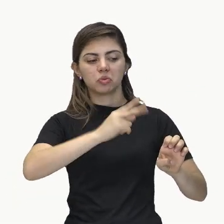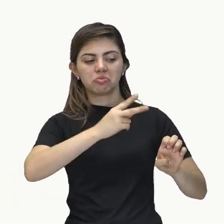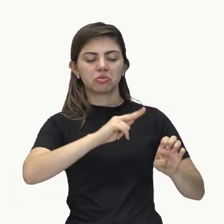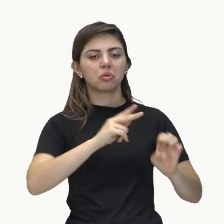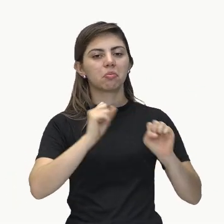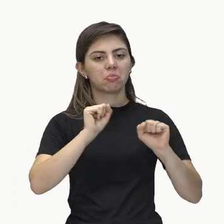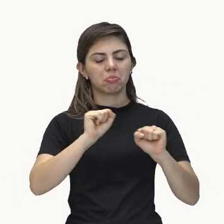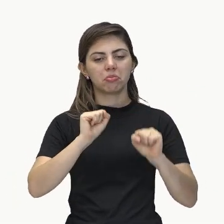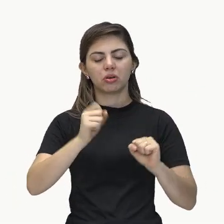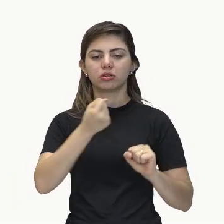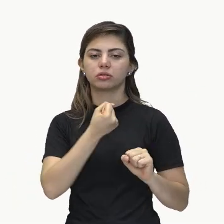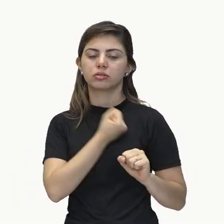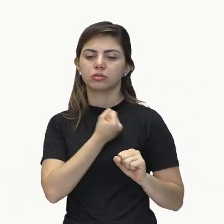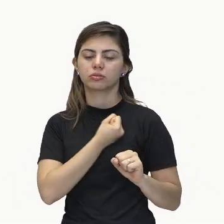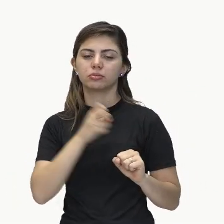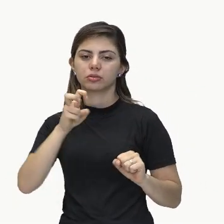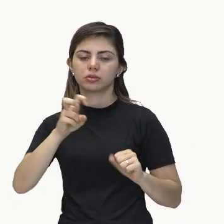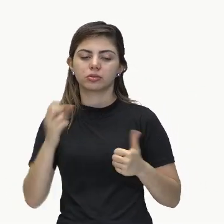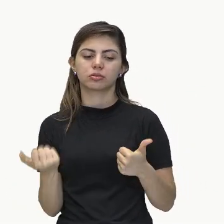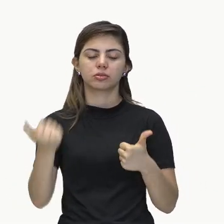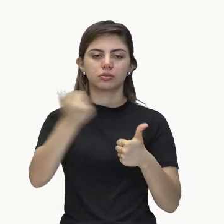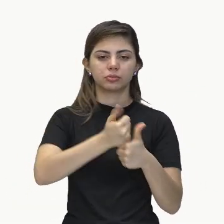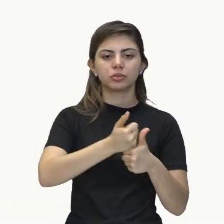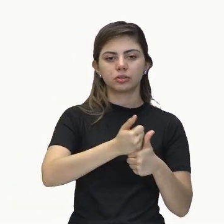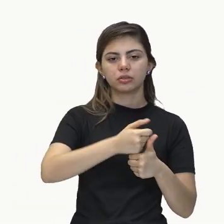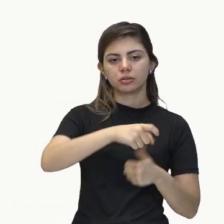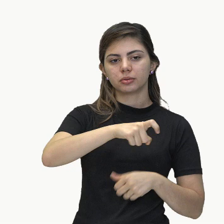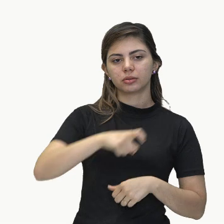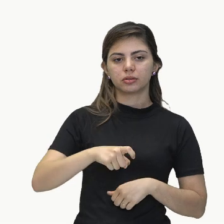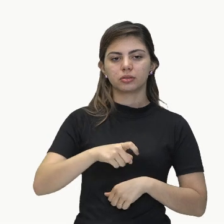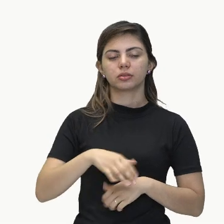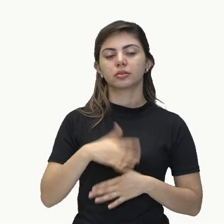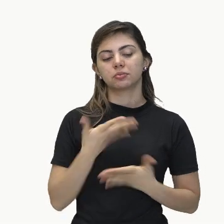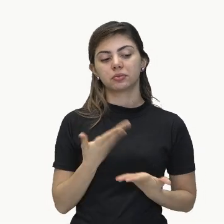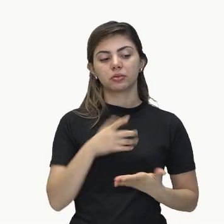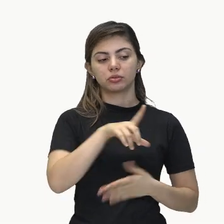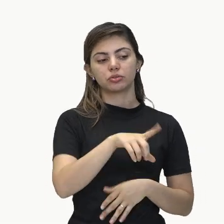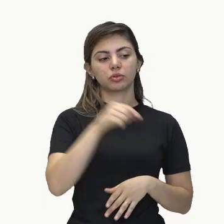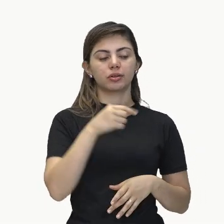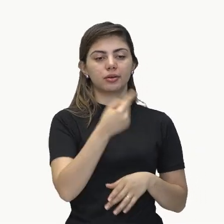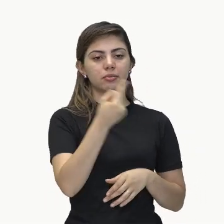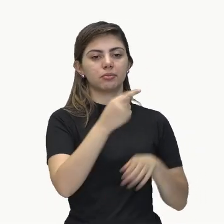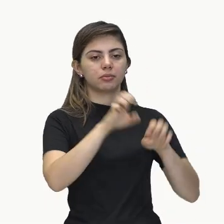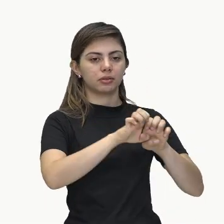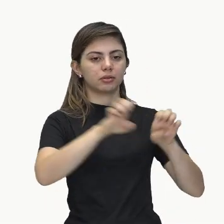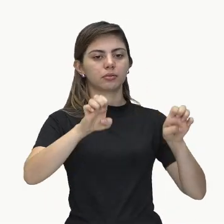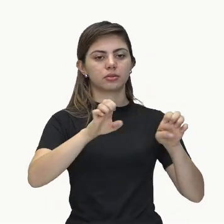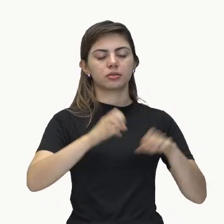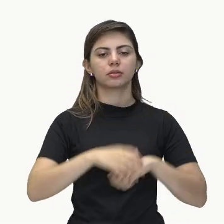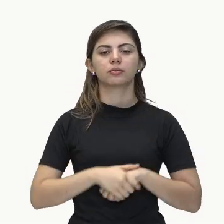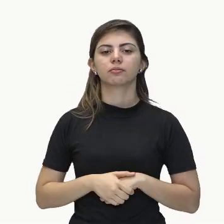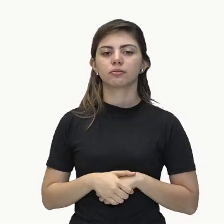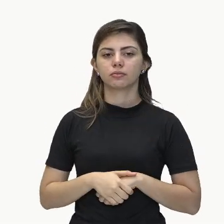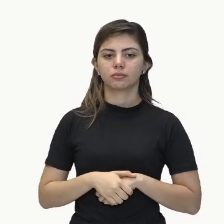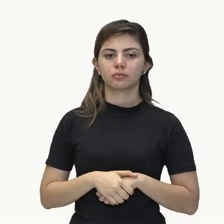sistema. Aqui, no caso, eu escolhi a primeira. Vamos substituir aqui o x por 5 na minha